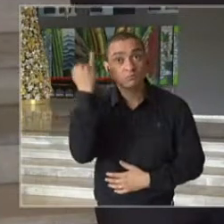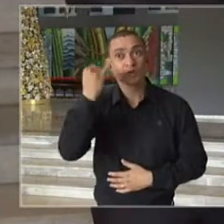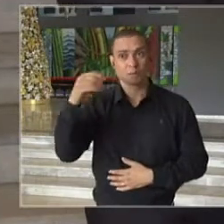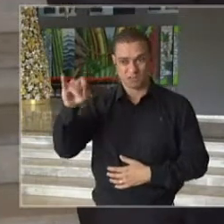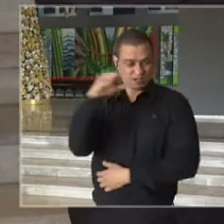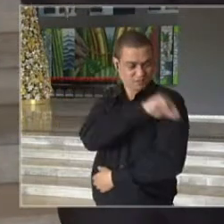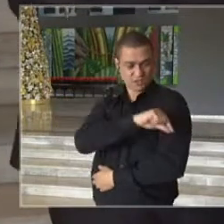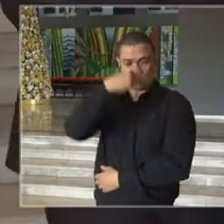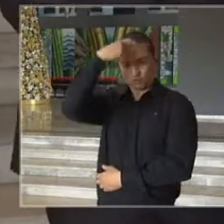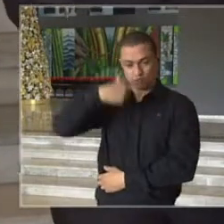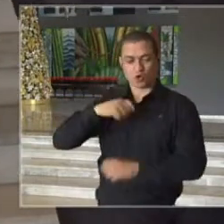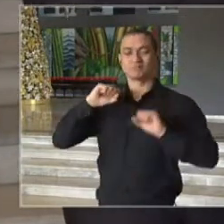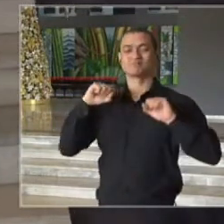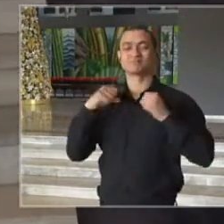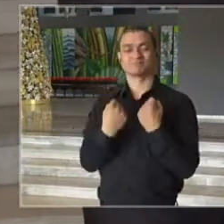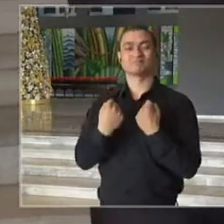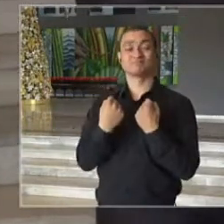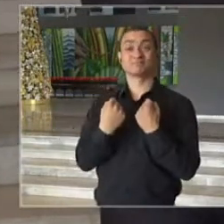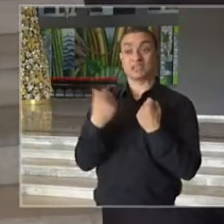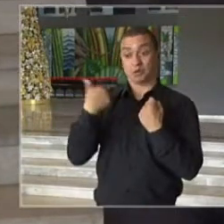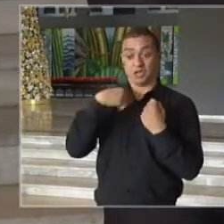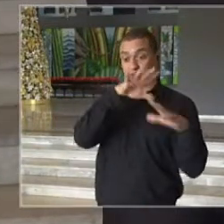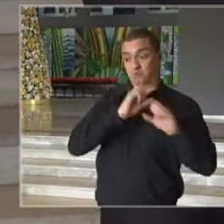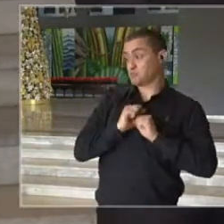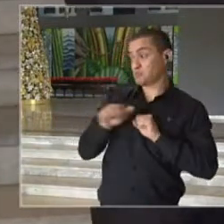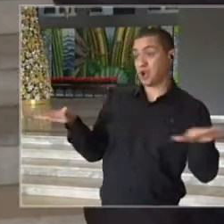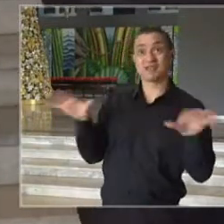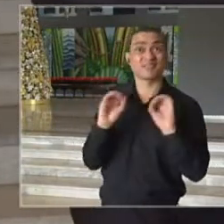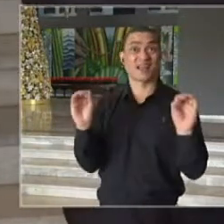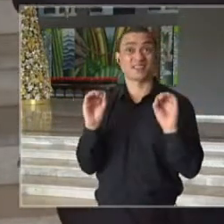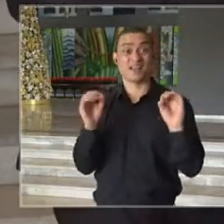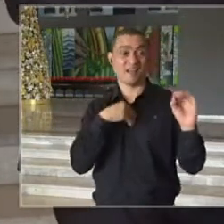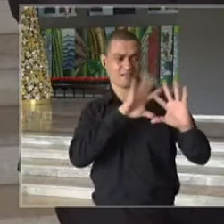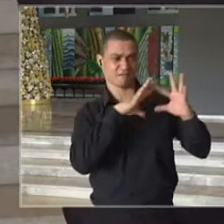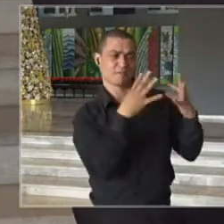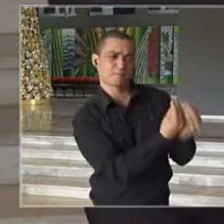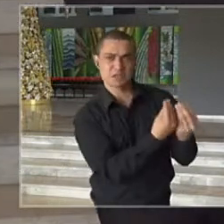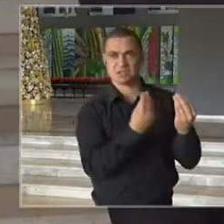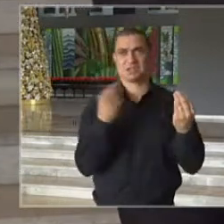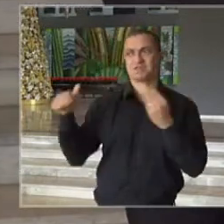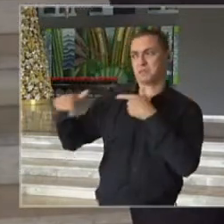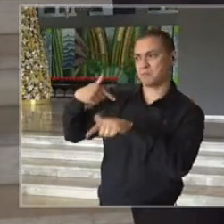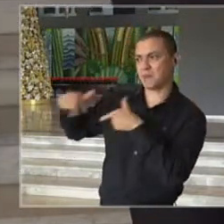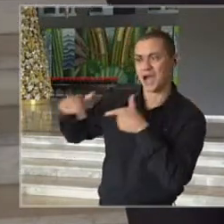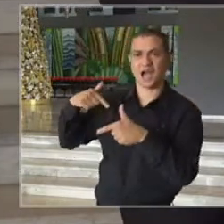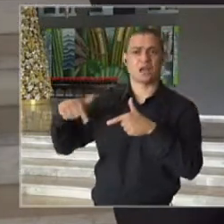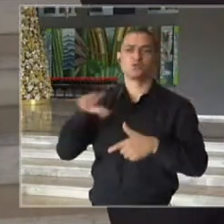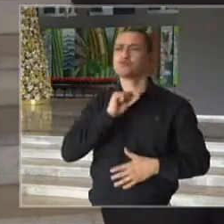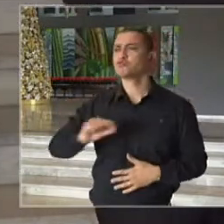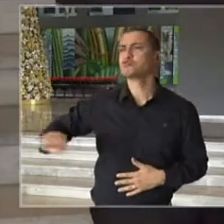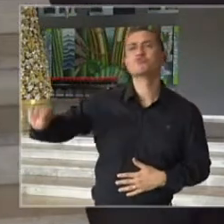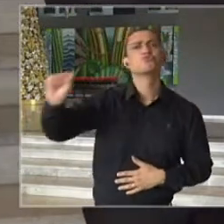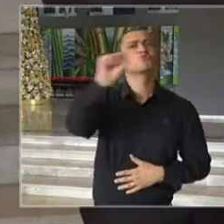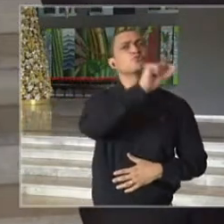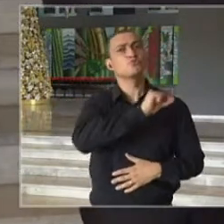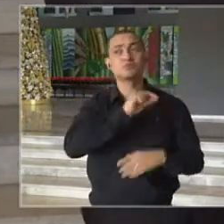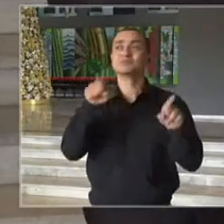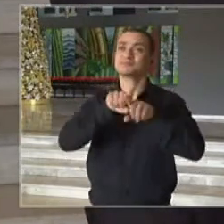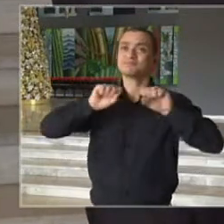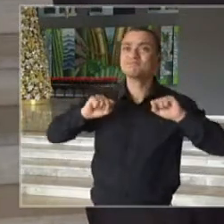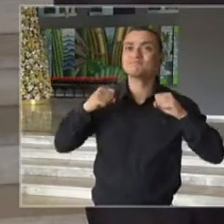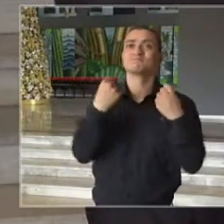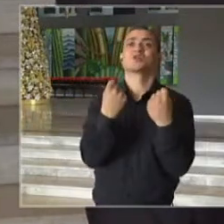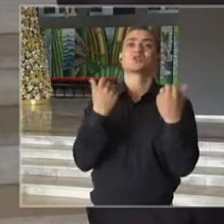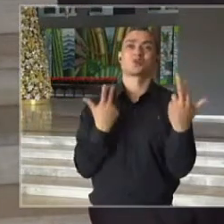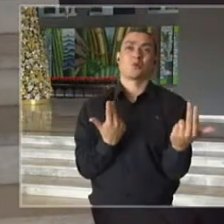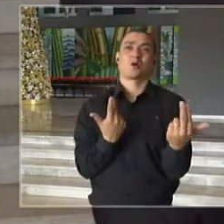esteja imunizada e garantir que também sua família, o seu trabalho, enfim, que toda a comunidade ao seu entorno esteja